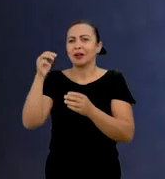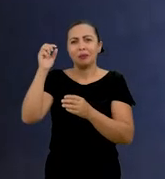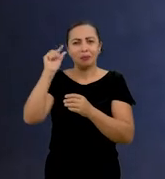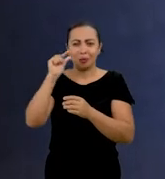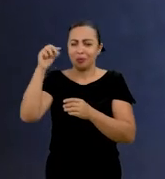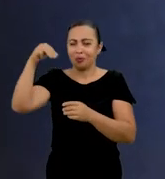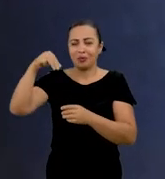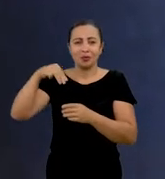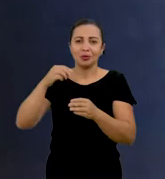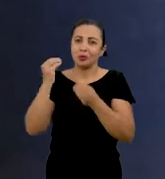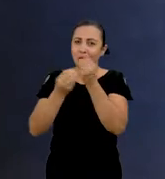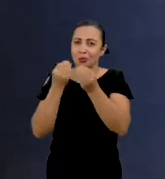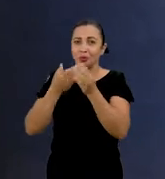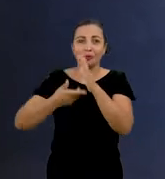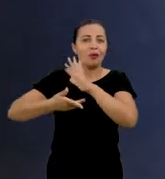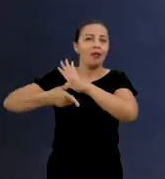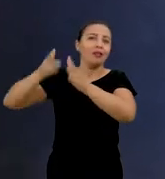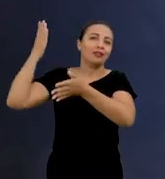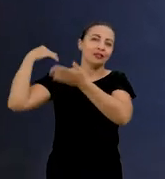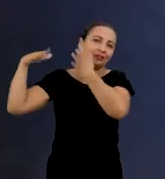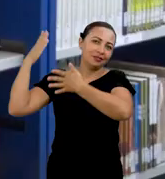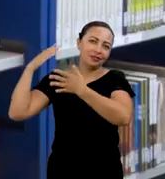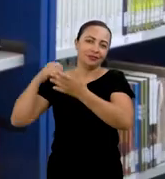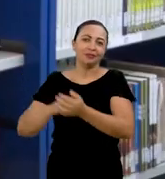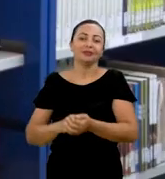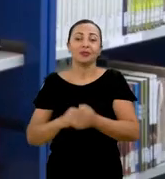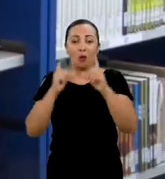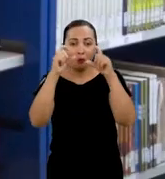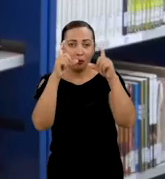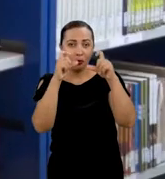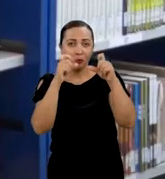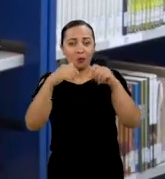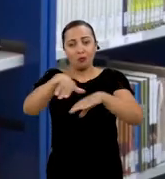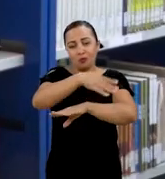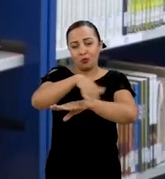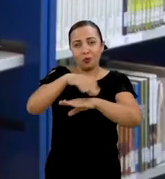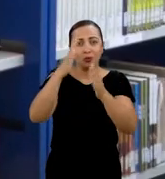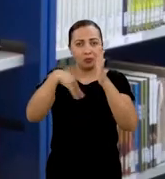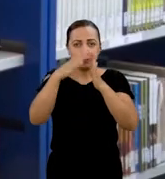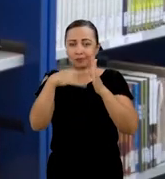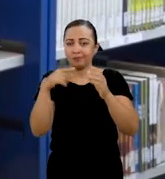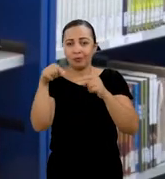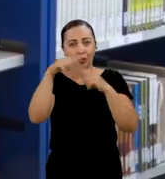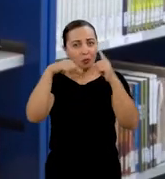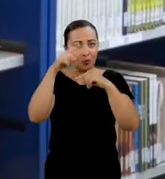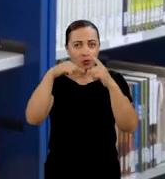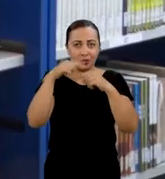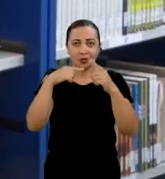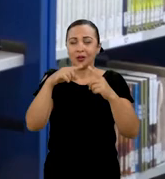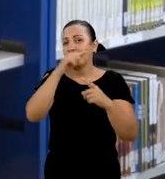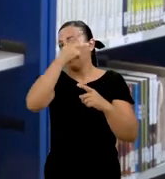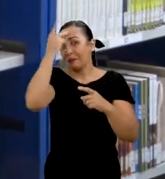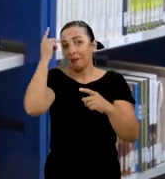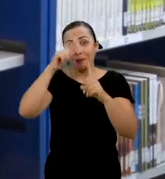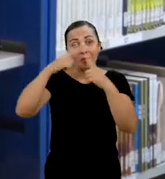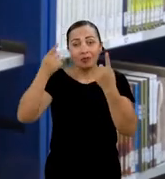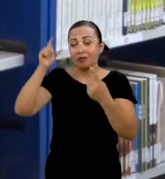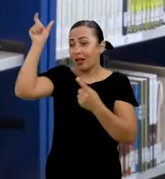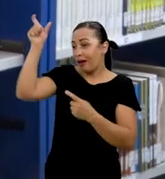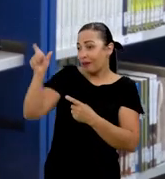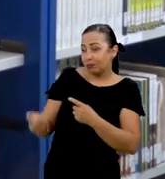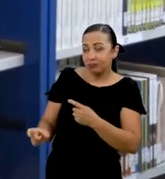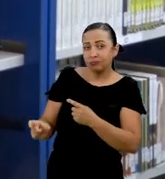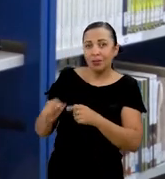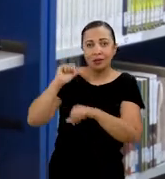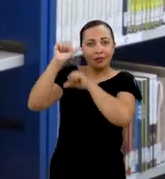revelando em poucos minutos como eles faziam antigamente então o lambe-lambe não é em si é mas eu